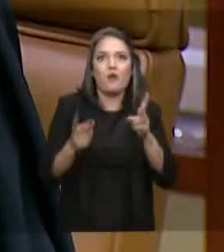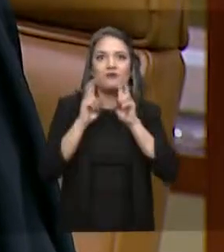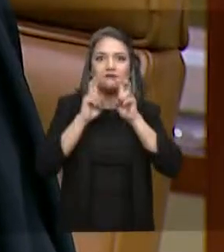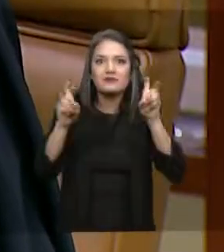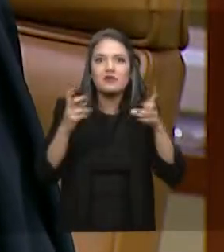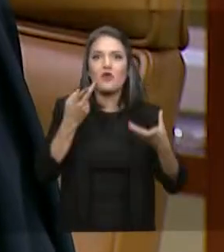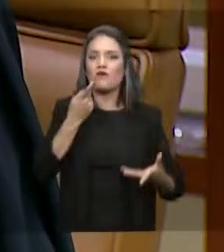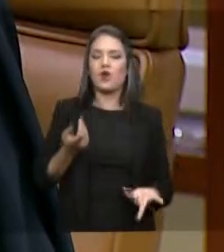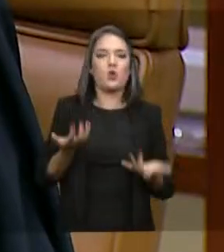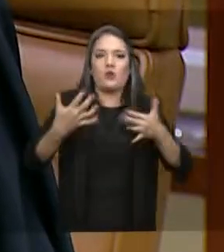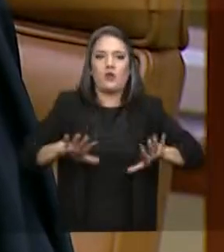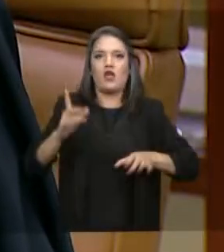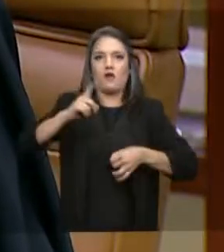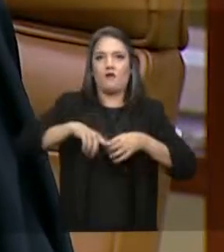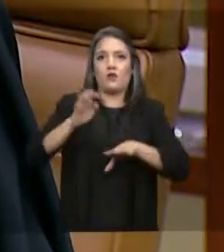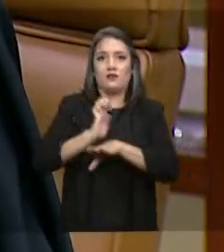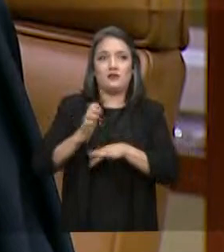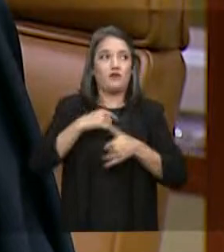excelentíssimos